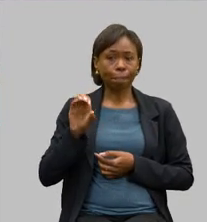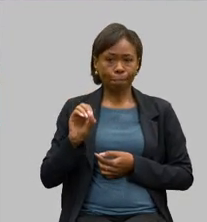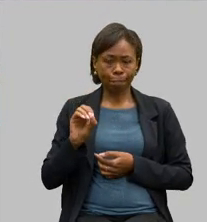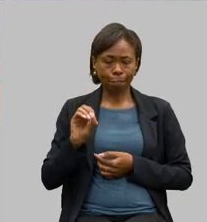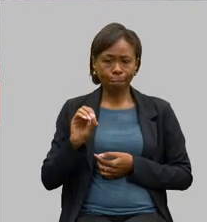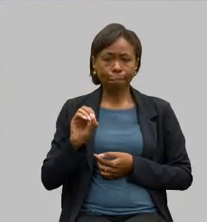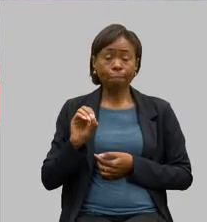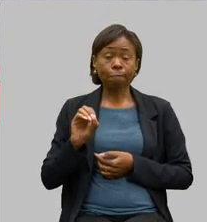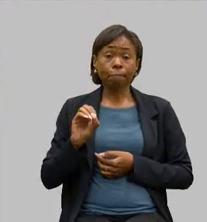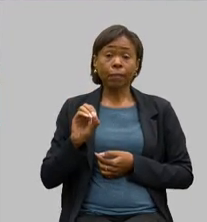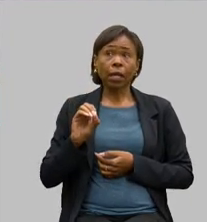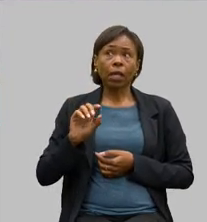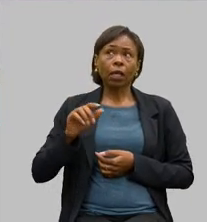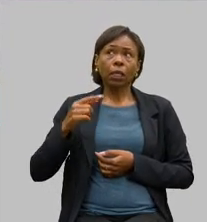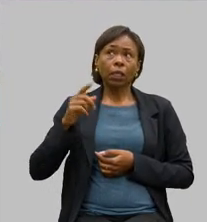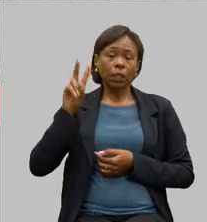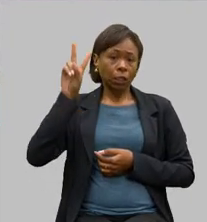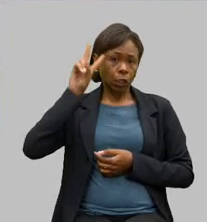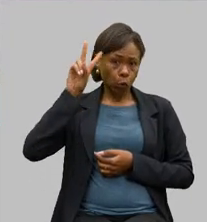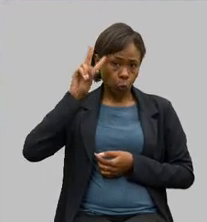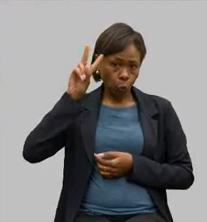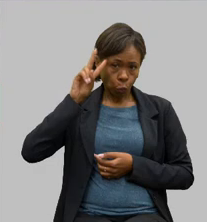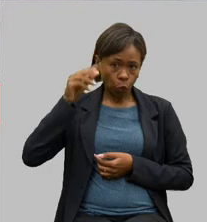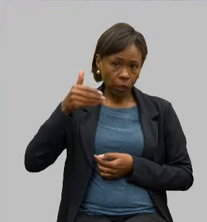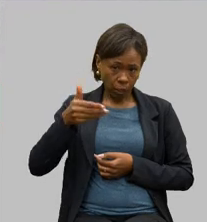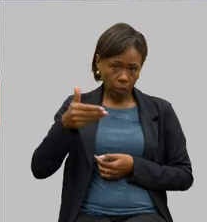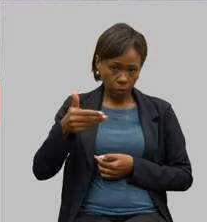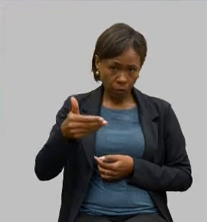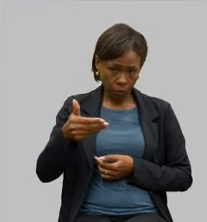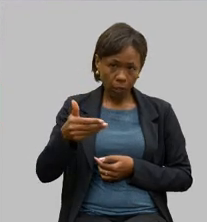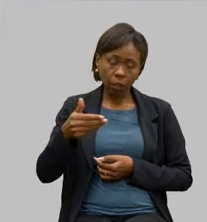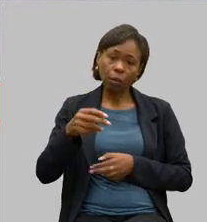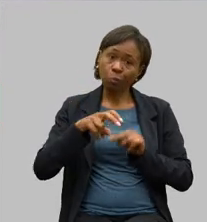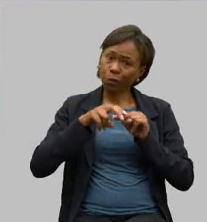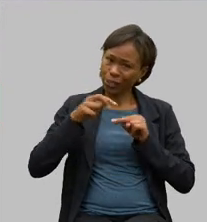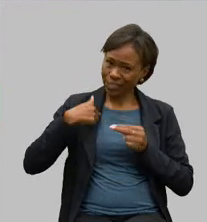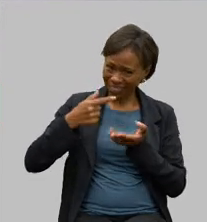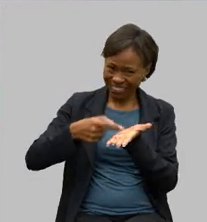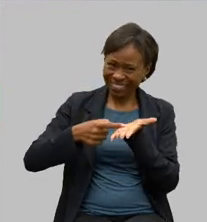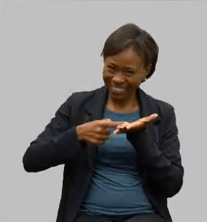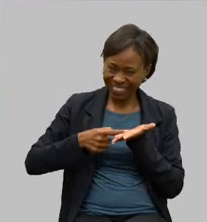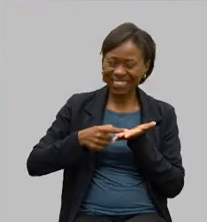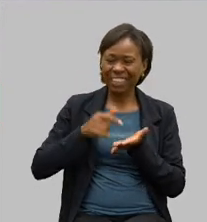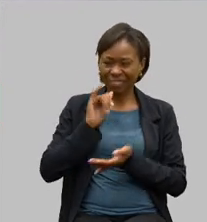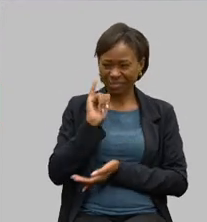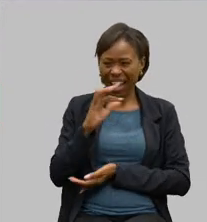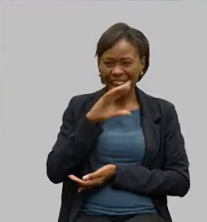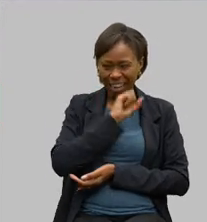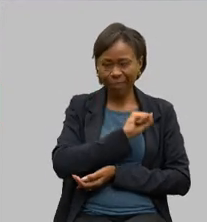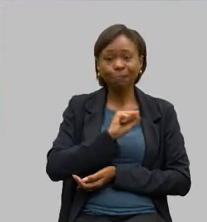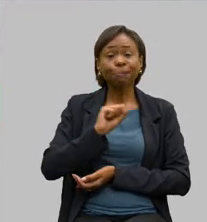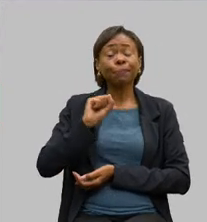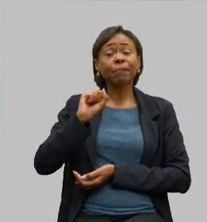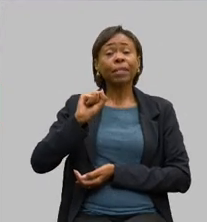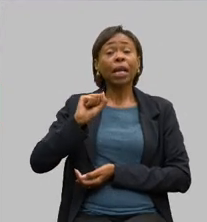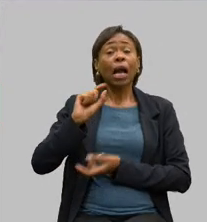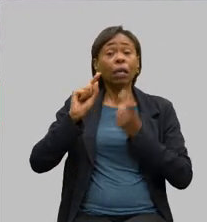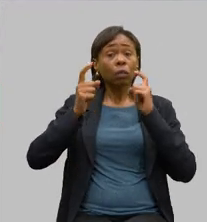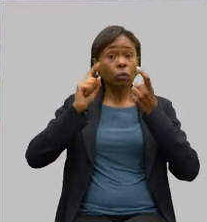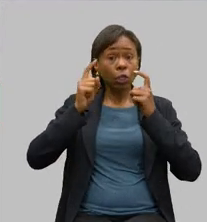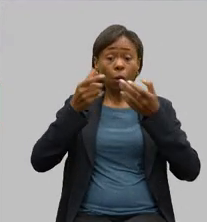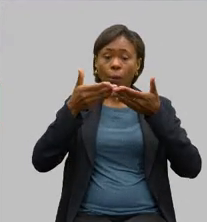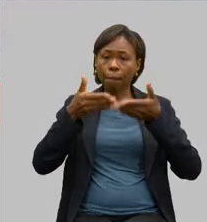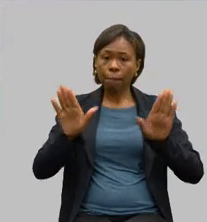nós segunda-feira nós vamos fazer por isso que eu fiz esse convite só respondendo rapidamente nós vamos fazer essa essa reunião aberta porque as